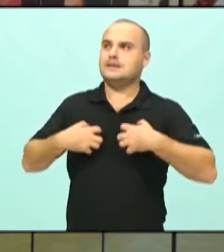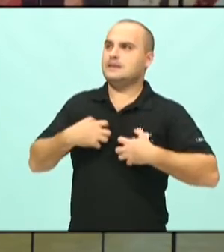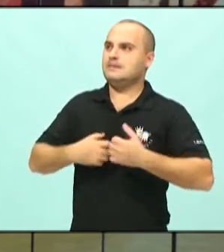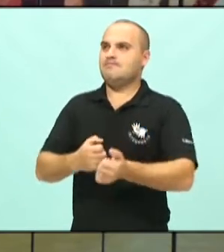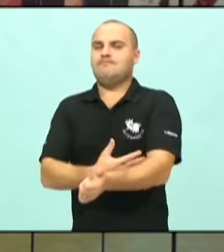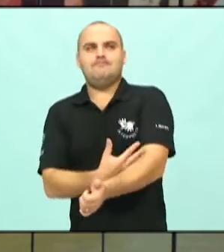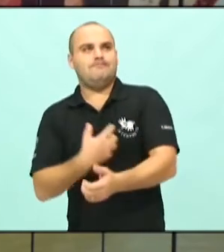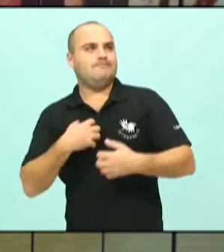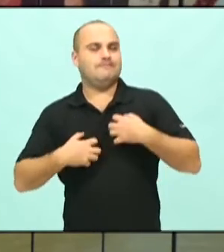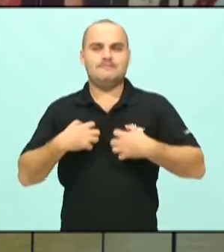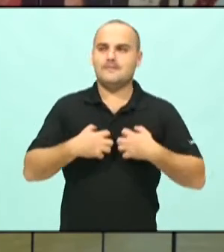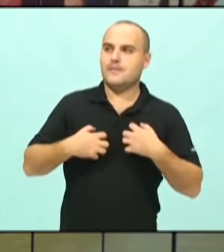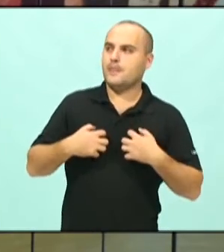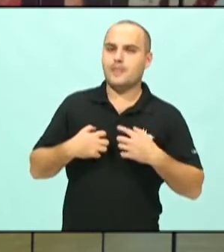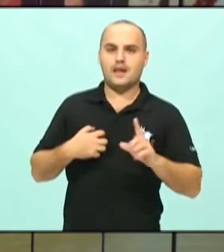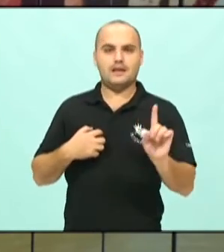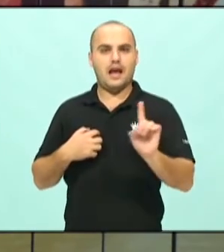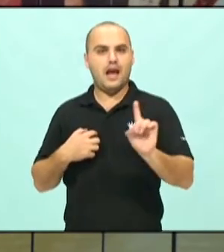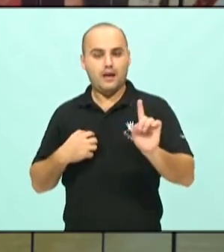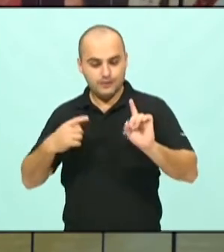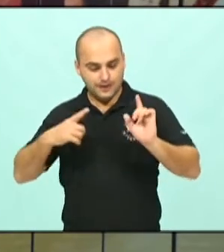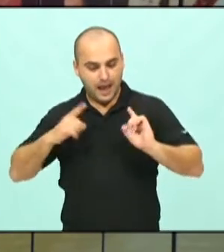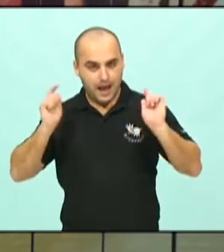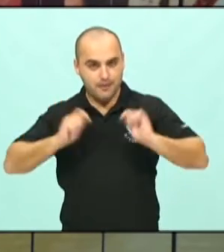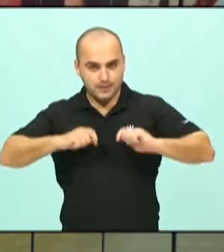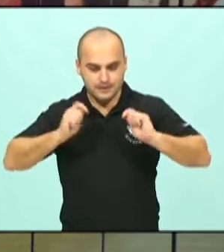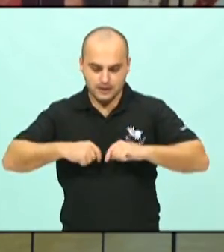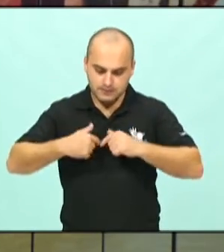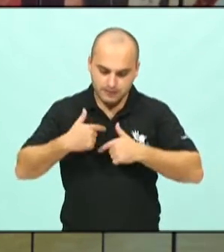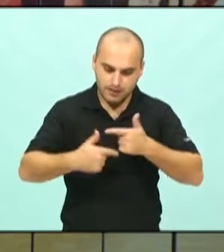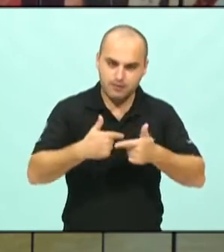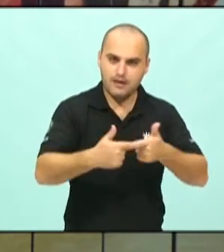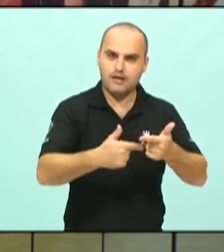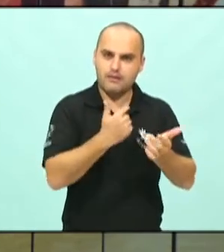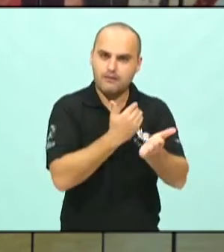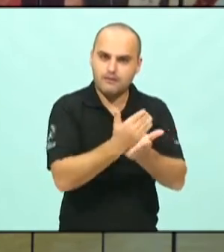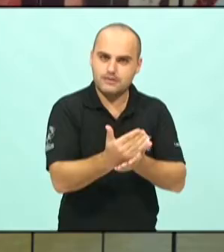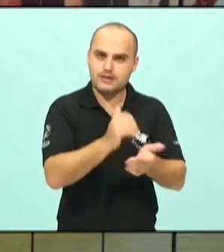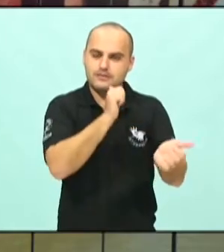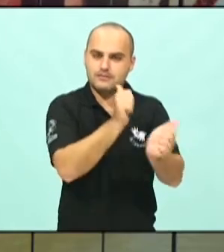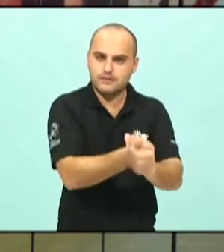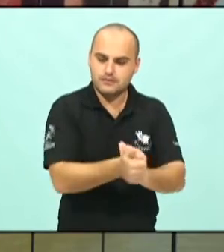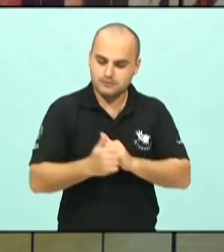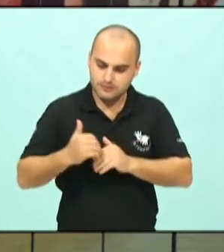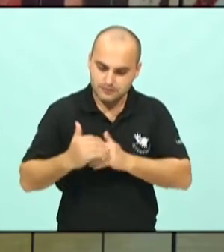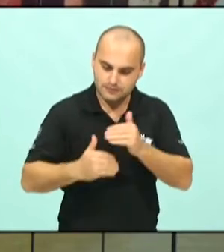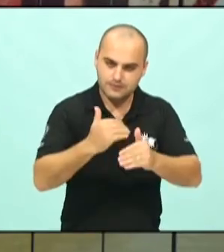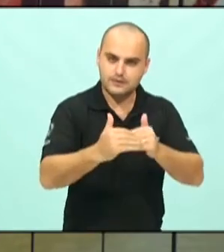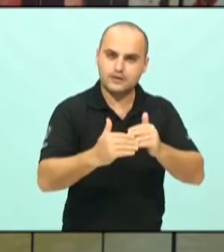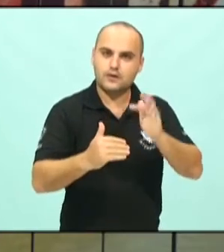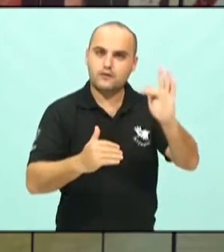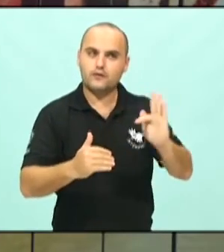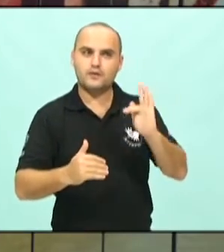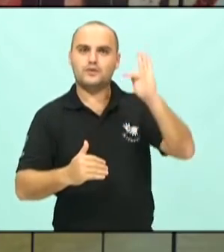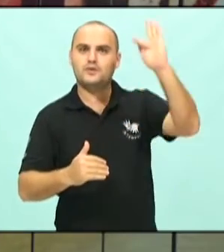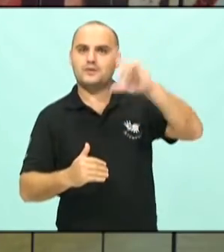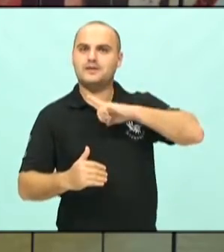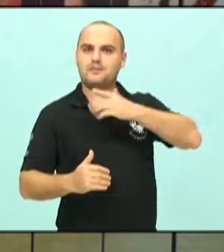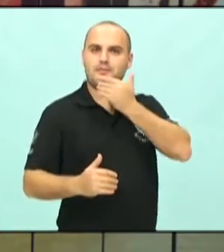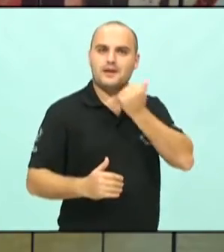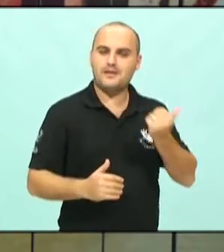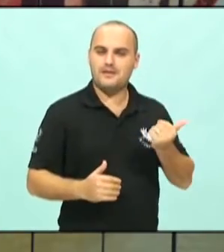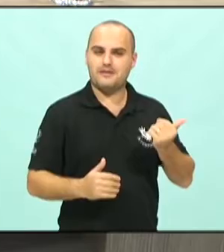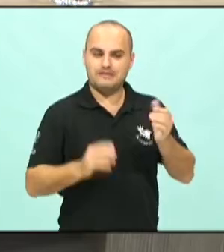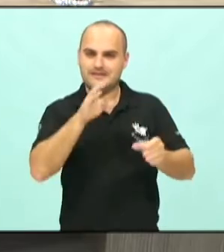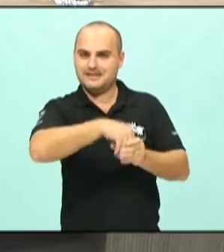Não, eu acho que a gente tem essa capacidade toda no decorrer do trabalho, dessa iniciação esportiva dele, lá na frente colher esse fruto dentro de Itajaí.